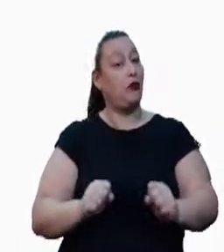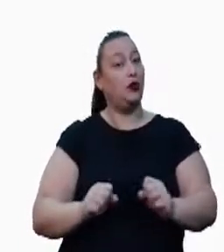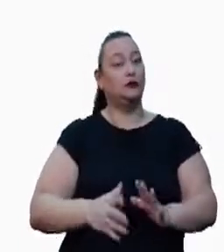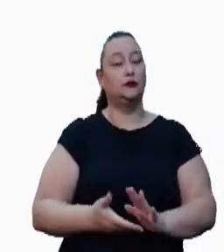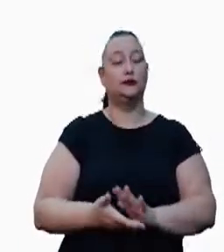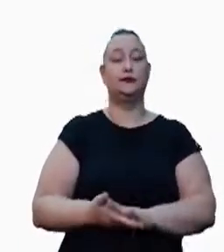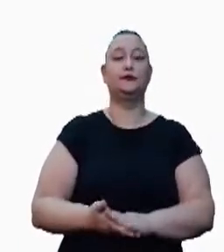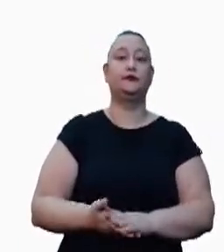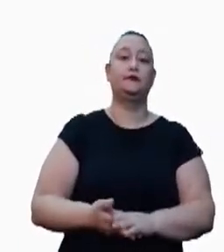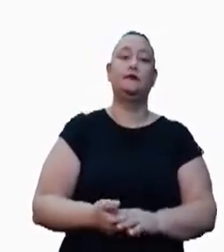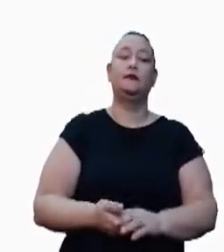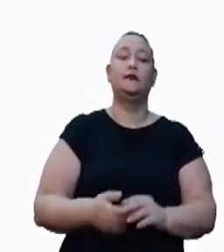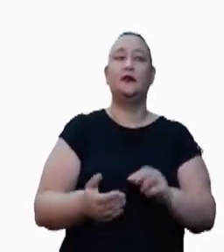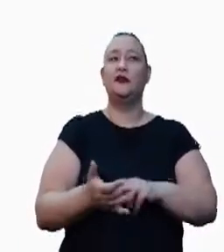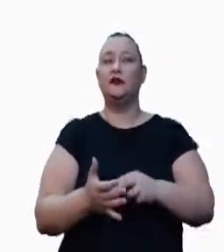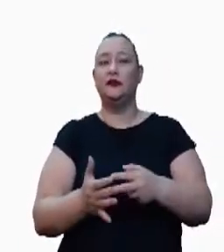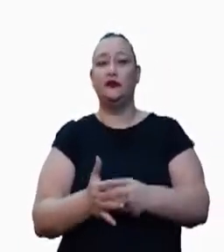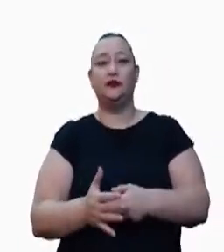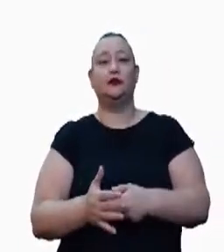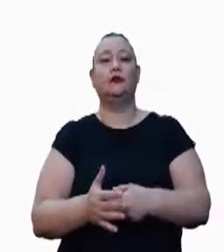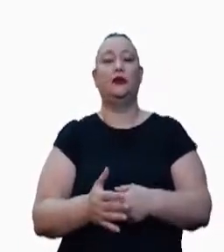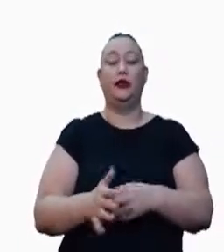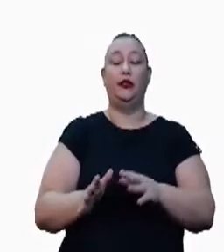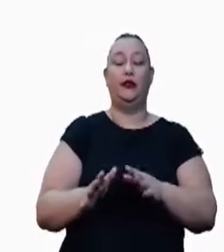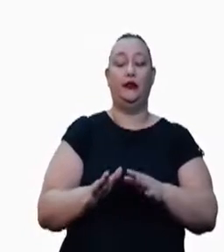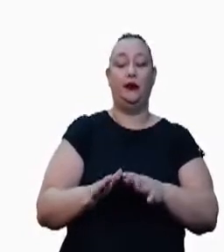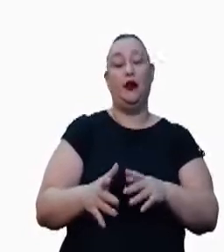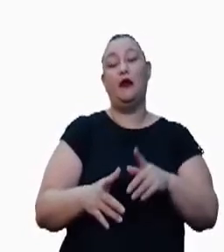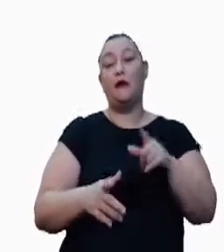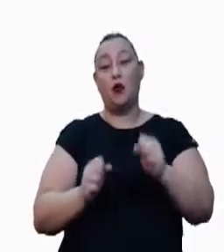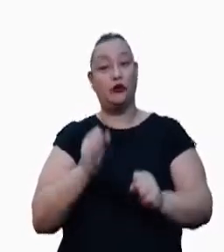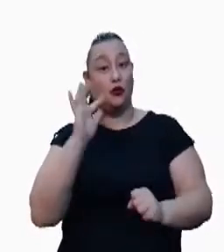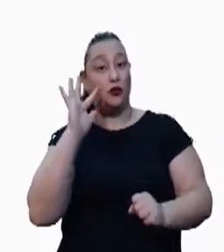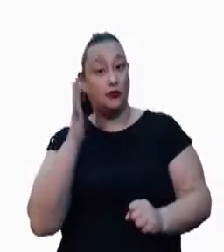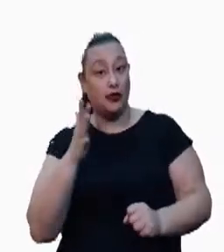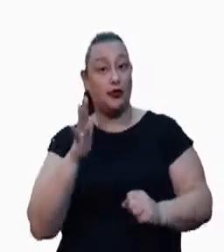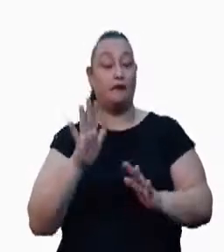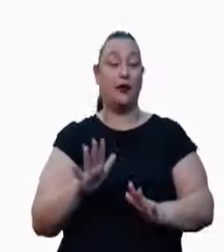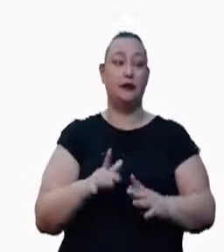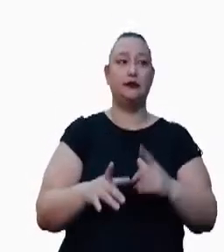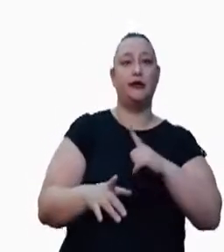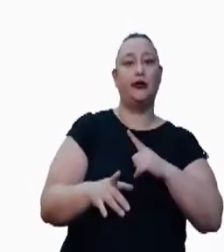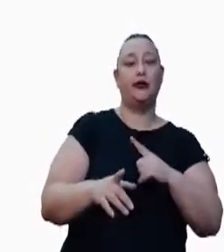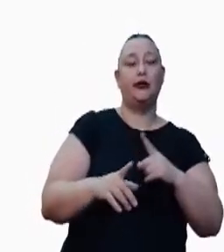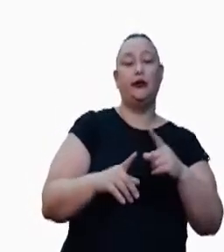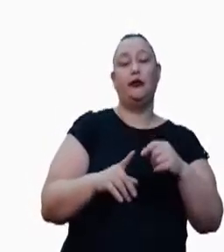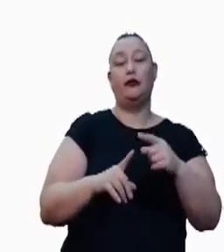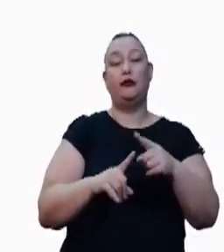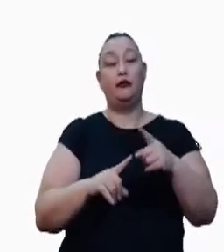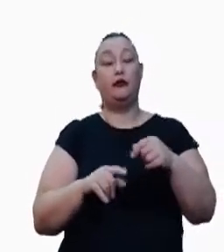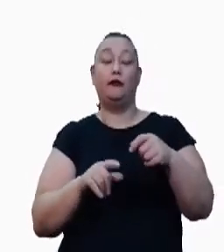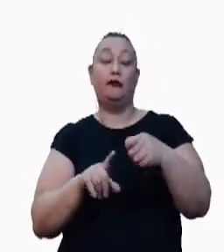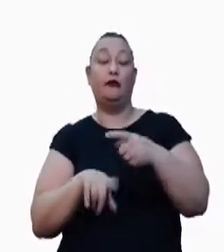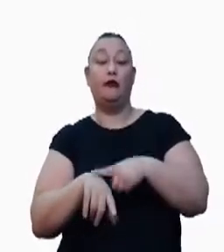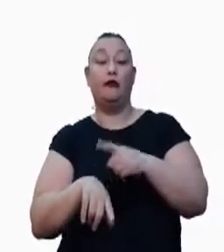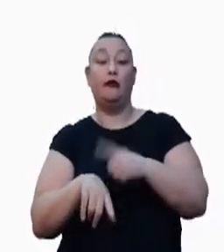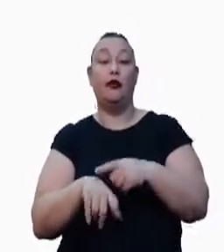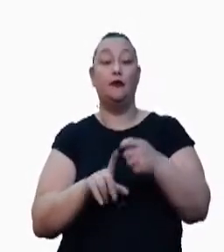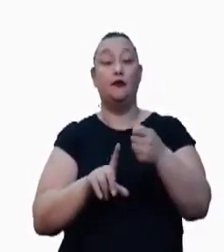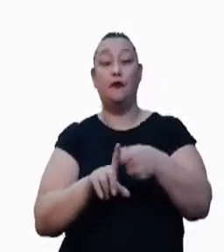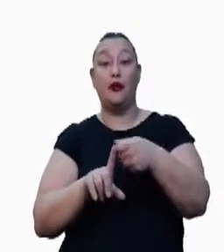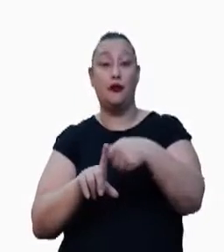Então, falando em evento adverso, ele é transitório, né, mas ele pode perdurar por alguns meses. O que ele pode perdurar por esses alguns